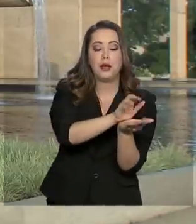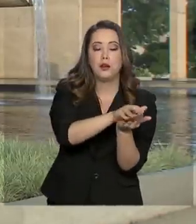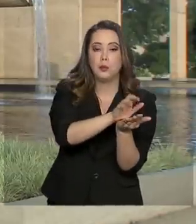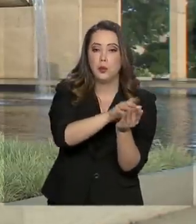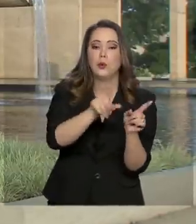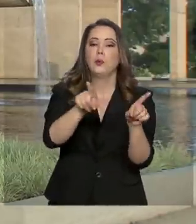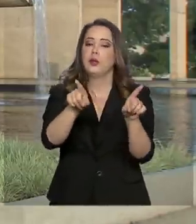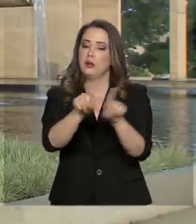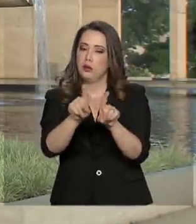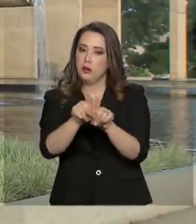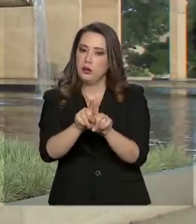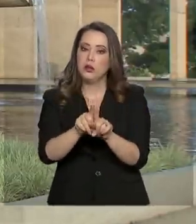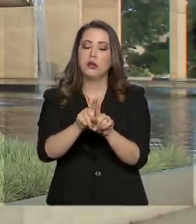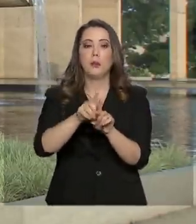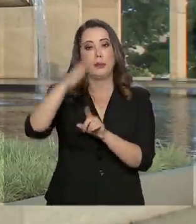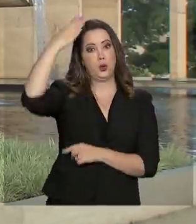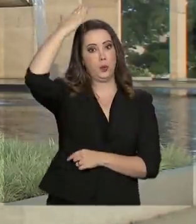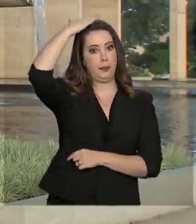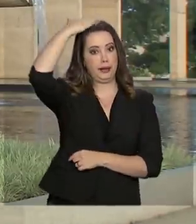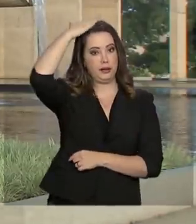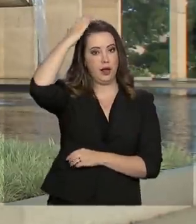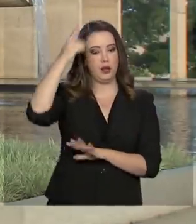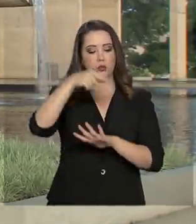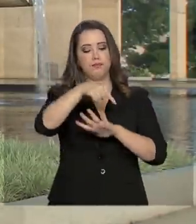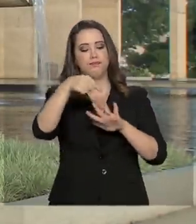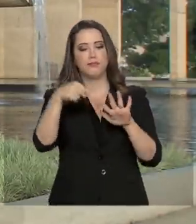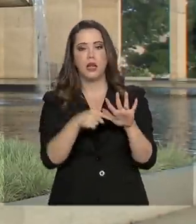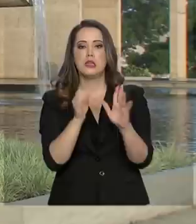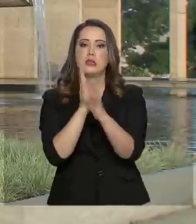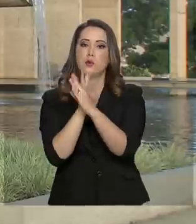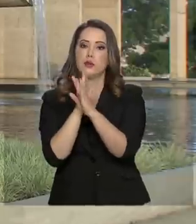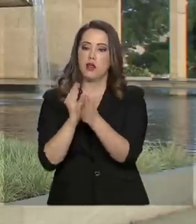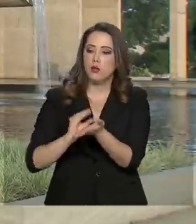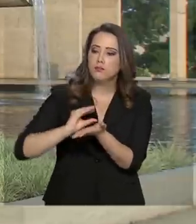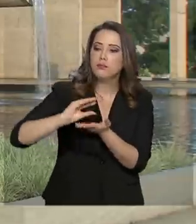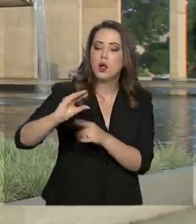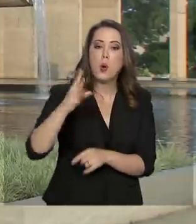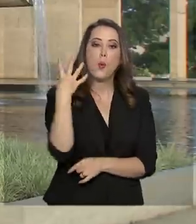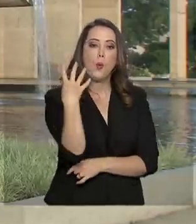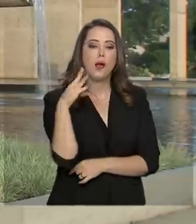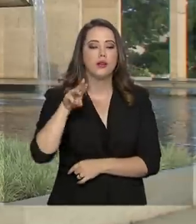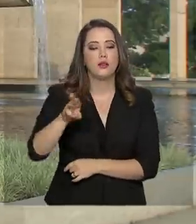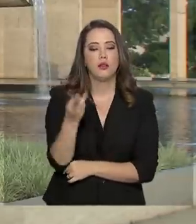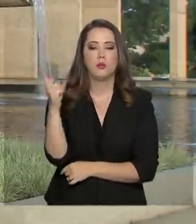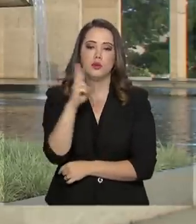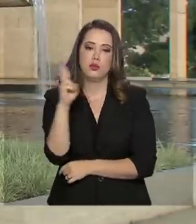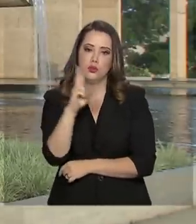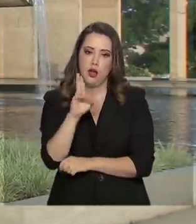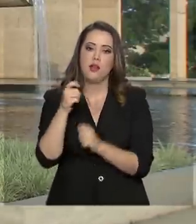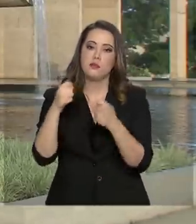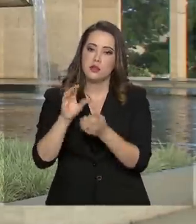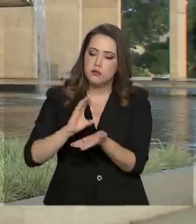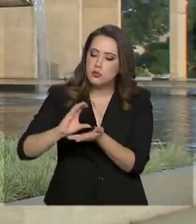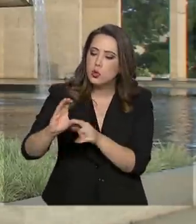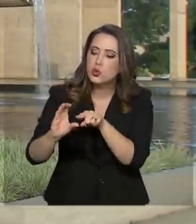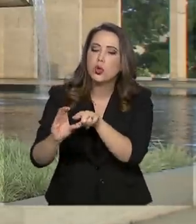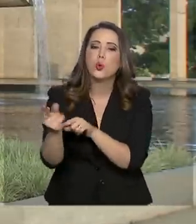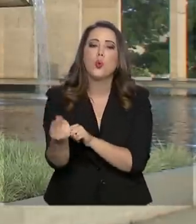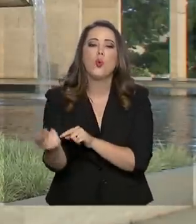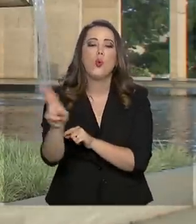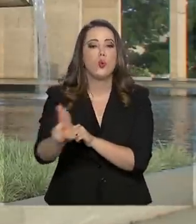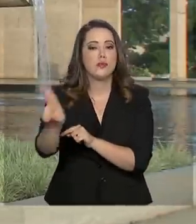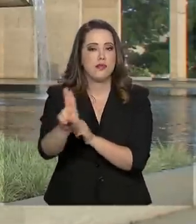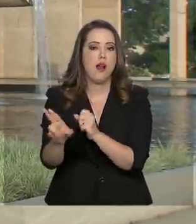josé dos pinhais no paraná cada cidade recebeu quatro milhões de reais para investimentos em segurança pública além de equipamentos